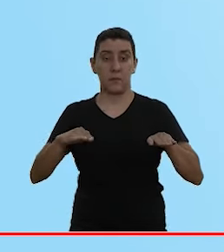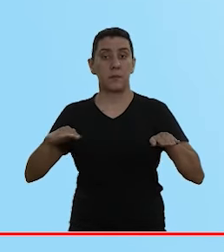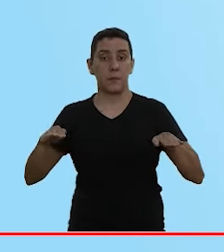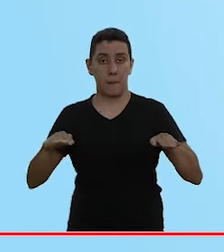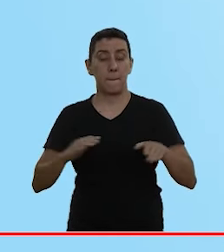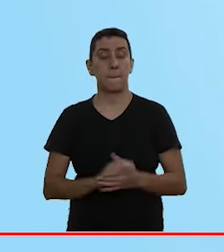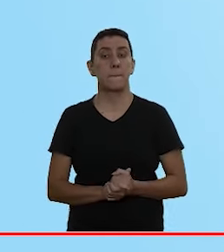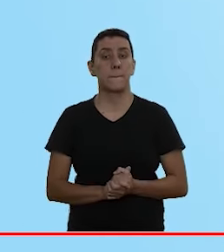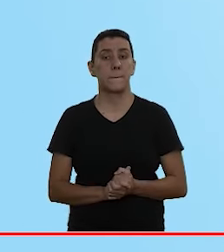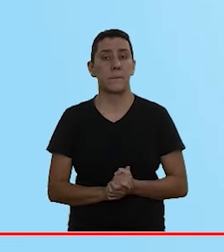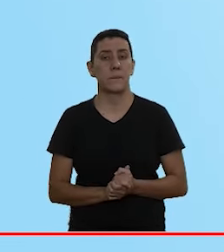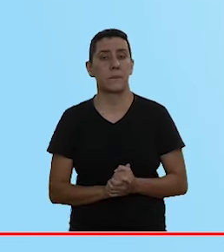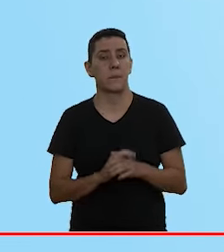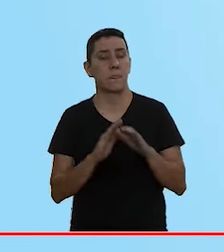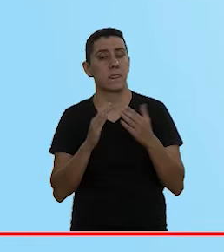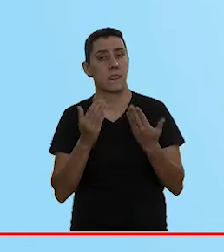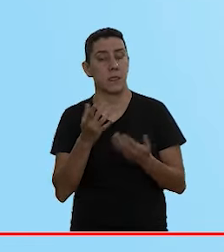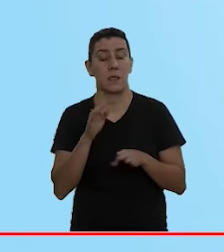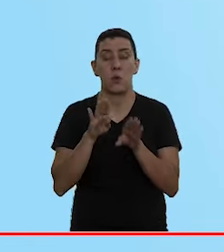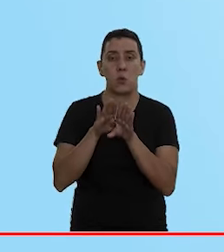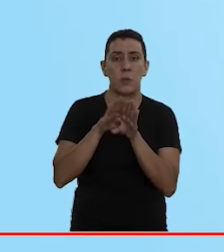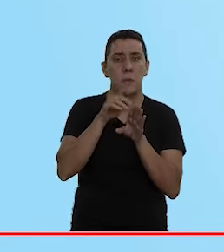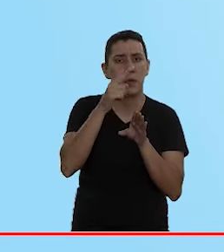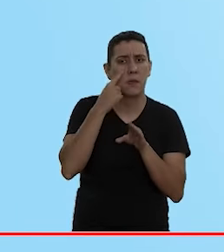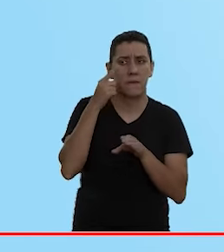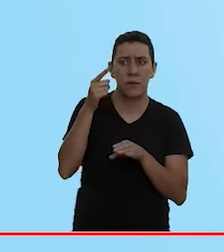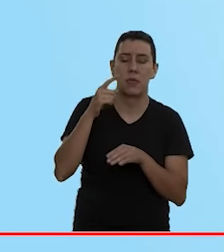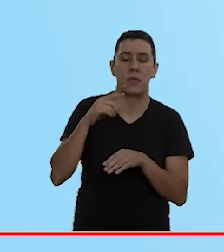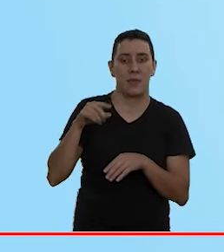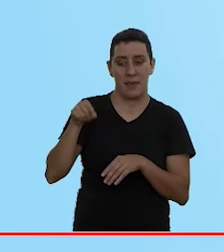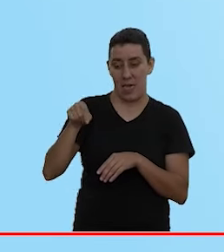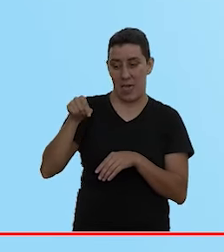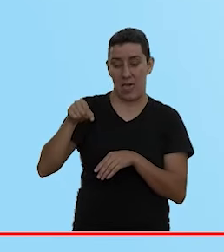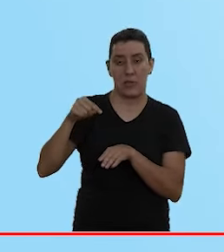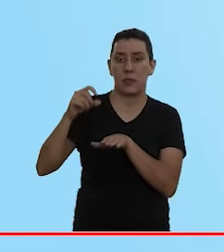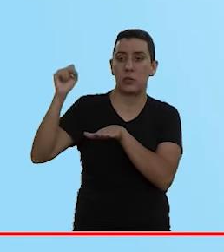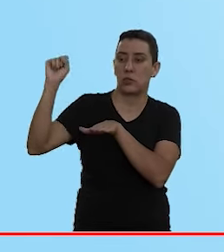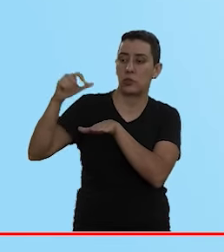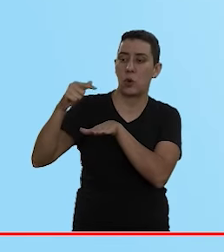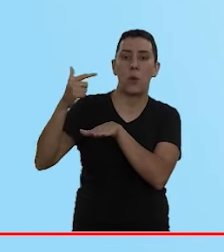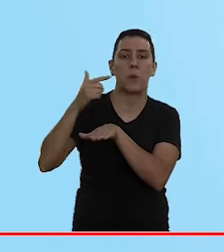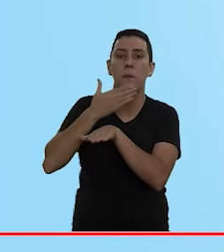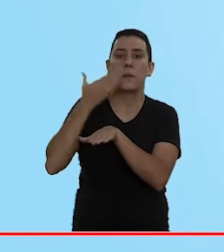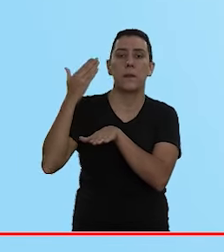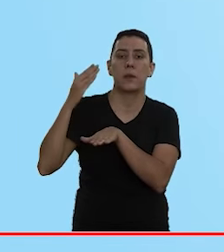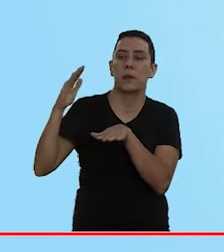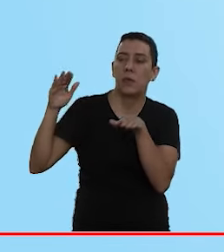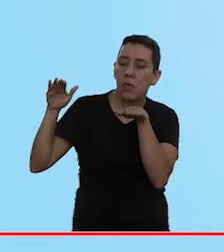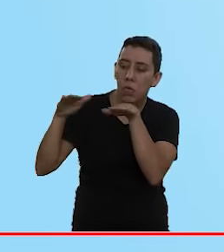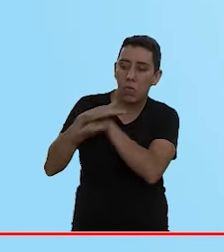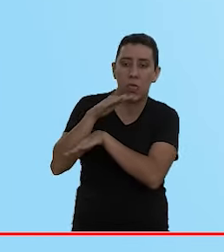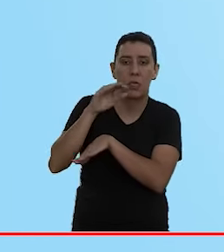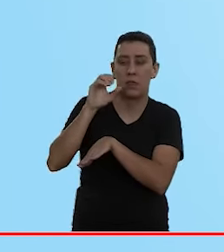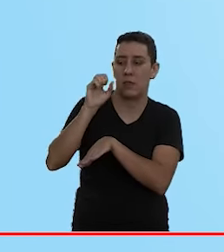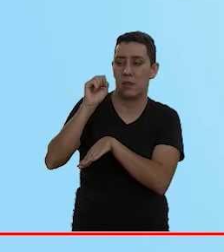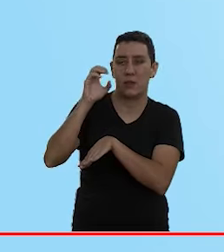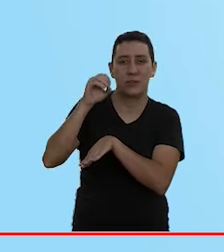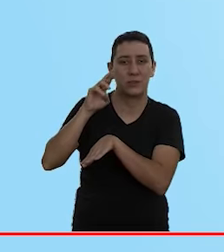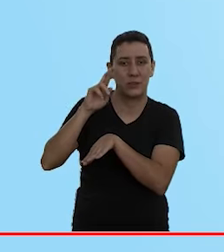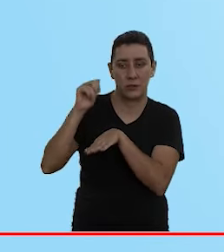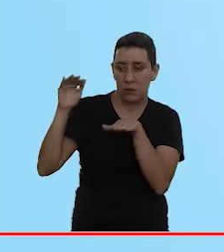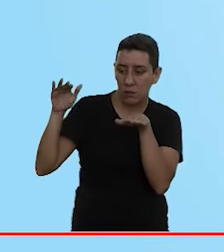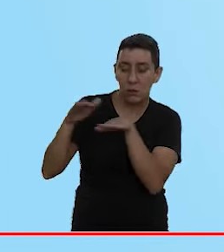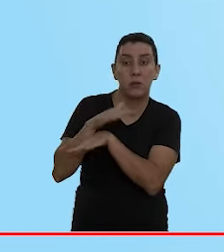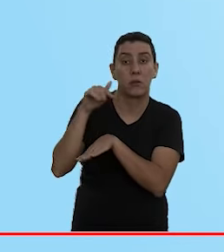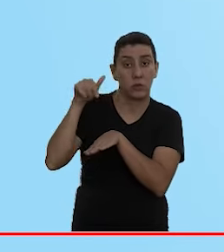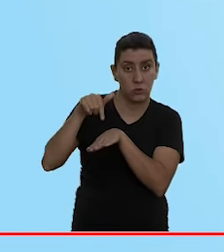tempo ali onde a gente tem um sombreamento, a gente também tem um deslocamento da curva IV, né, de um módulo especificamente.